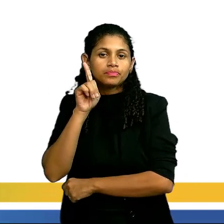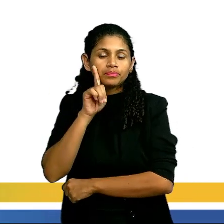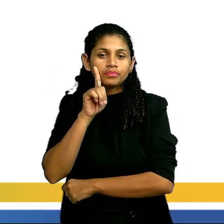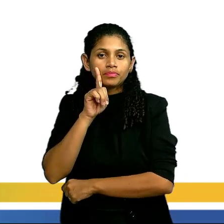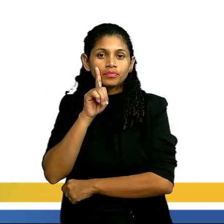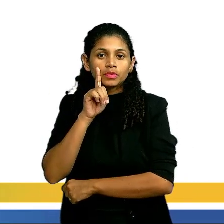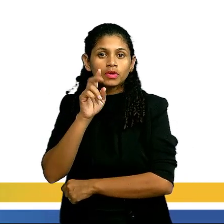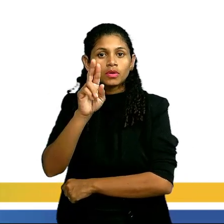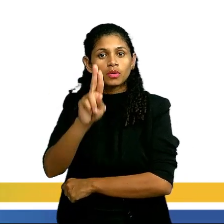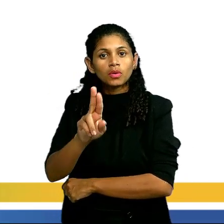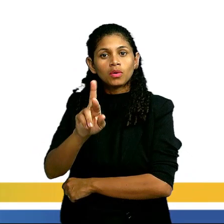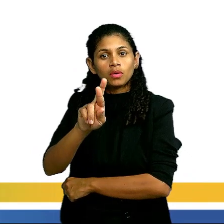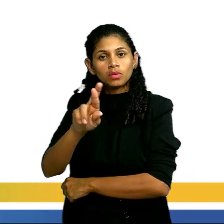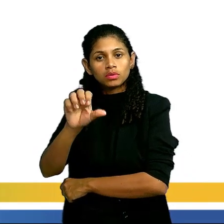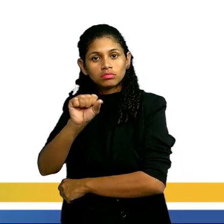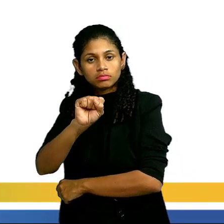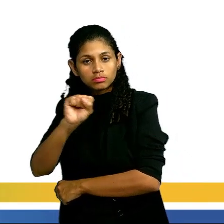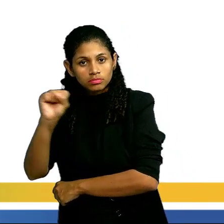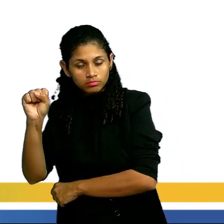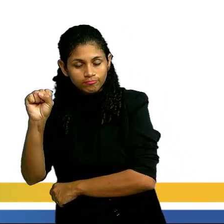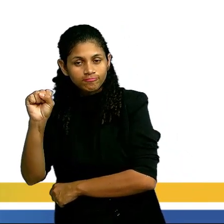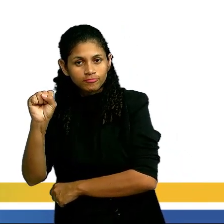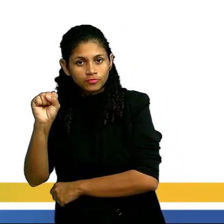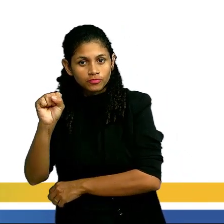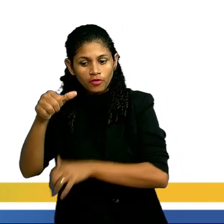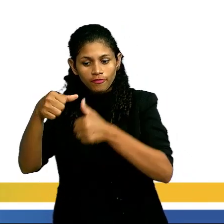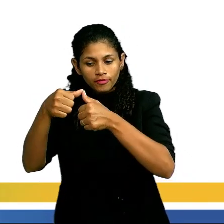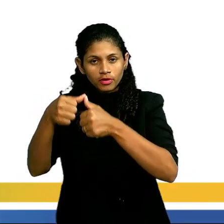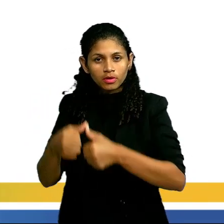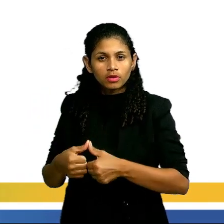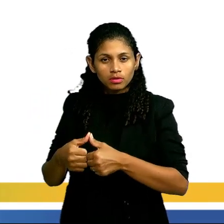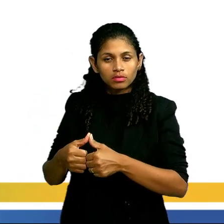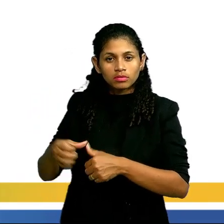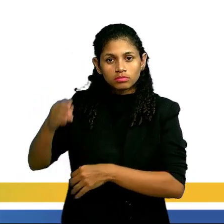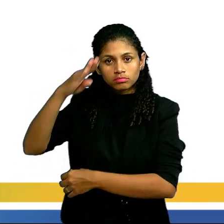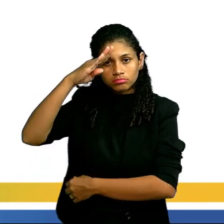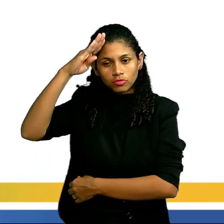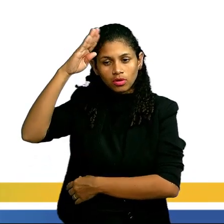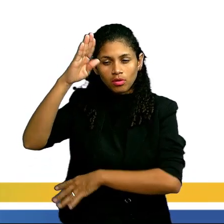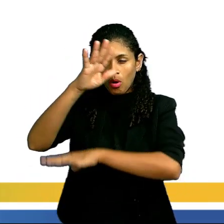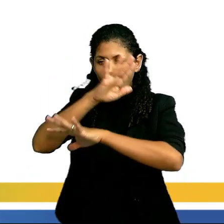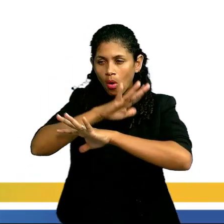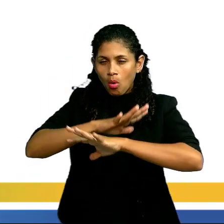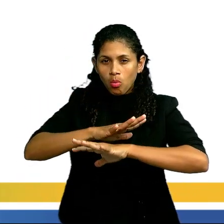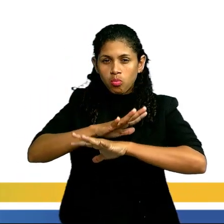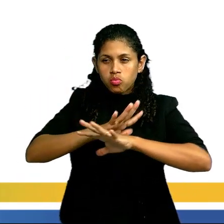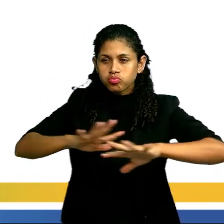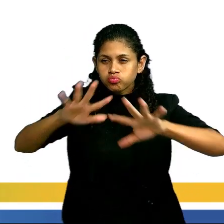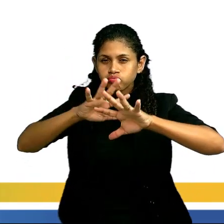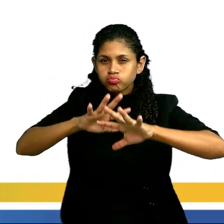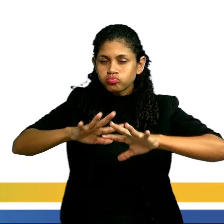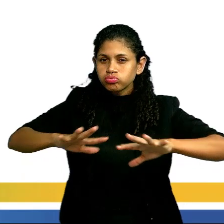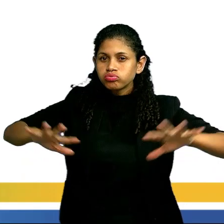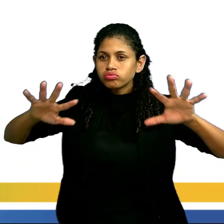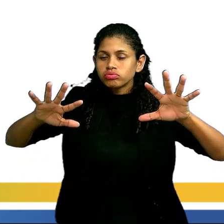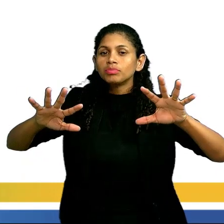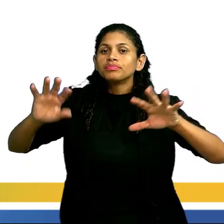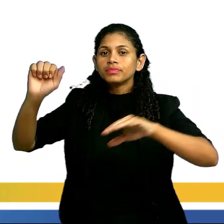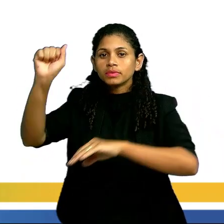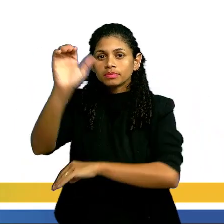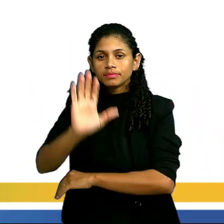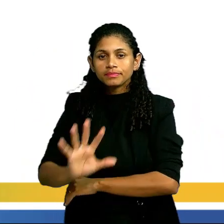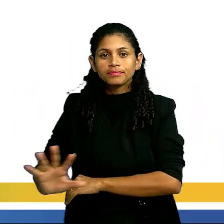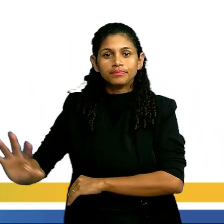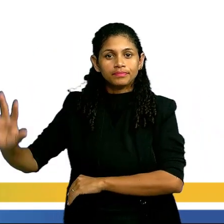que o socialismo que se instalou em Cuba se expandisse pelos outros países da América Latina. Afinal, era o único lugar onde o